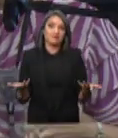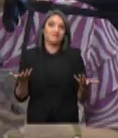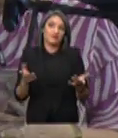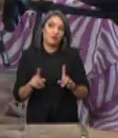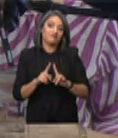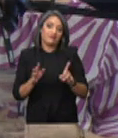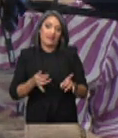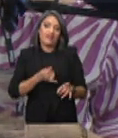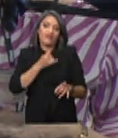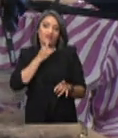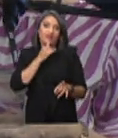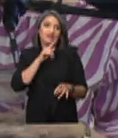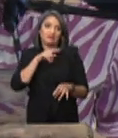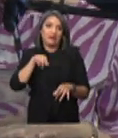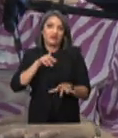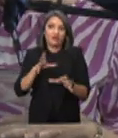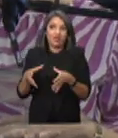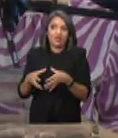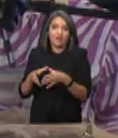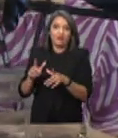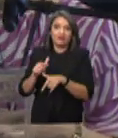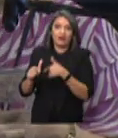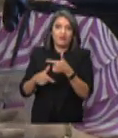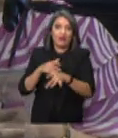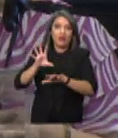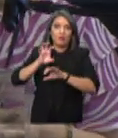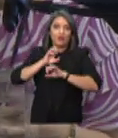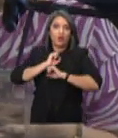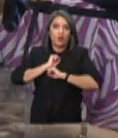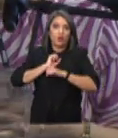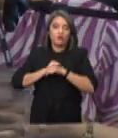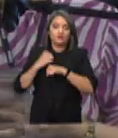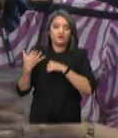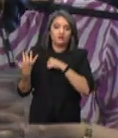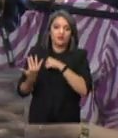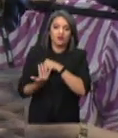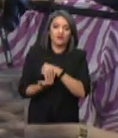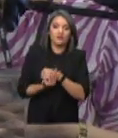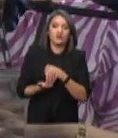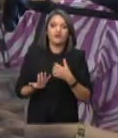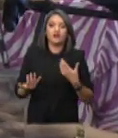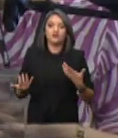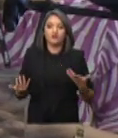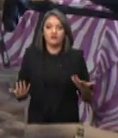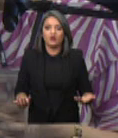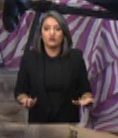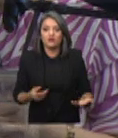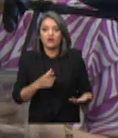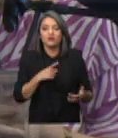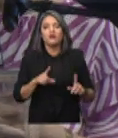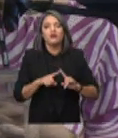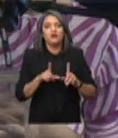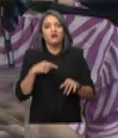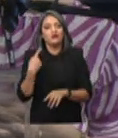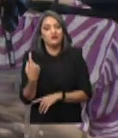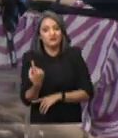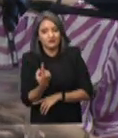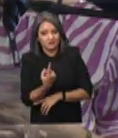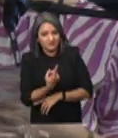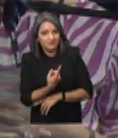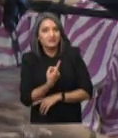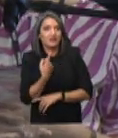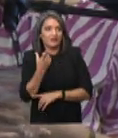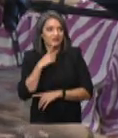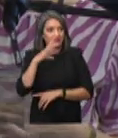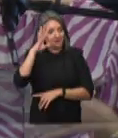que contraiu aí a covid-19 mas pelo menos o nosso foco a nossa prioridade que era proteger a